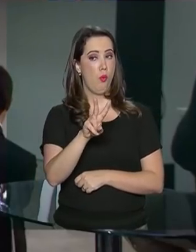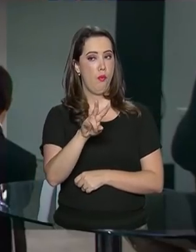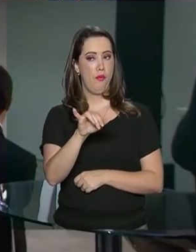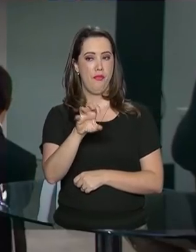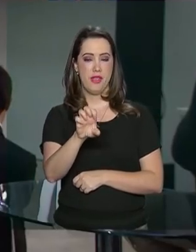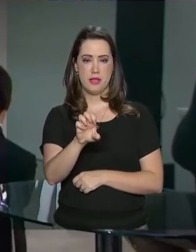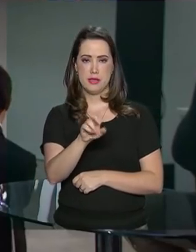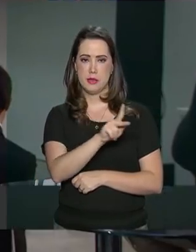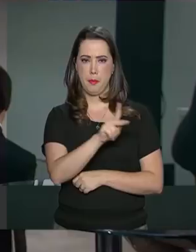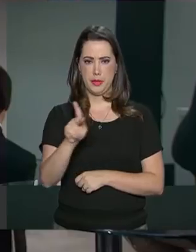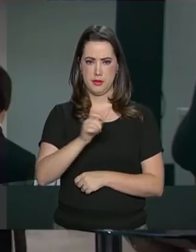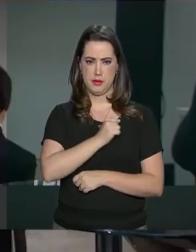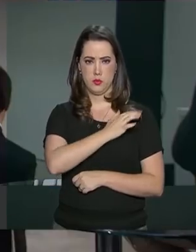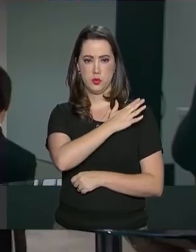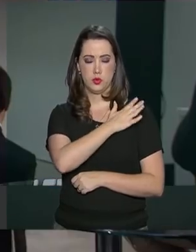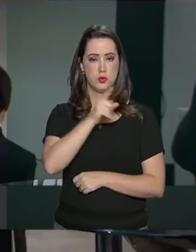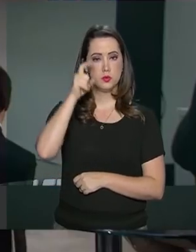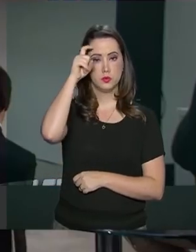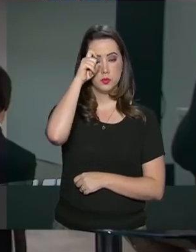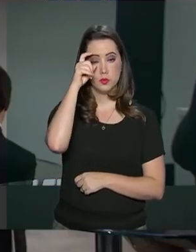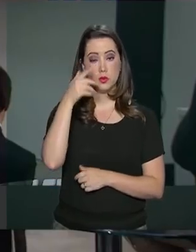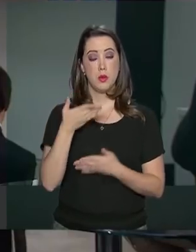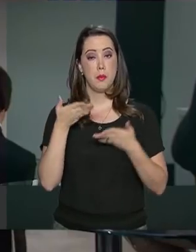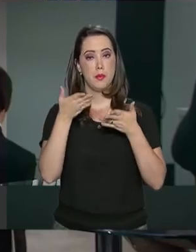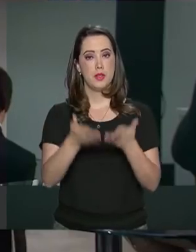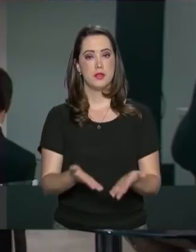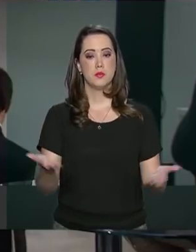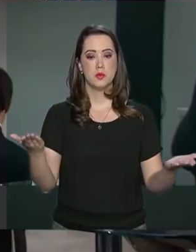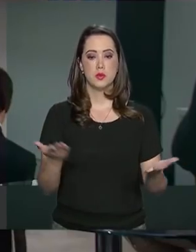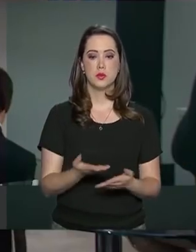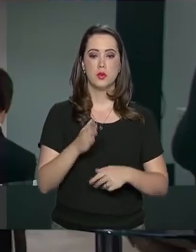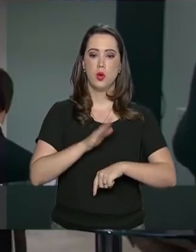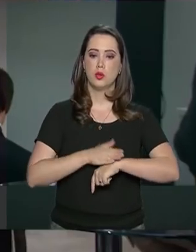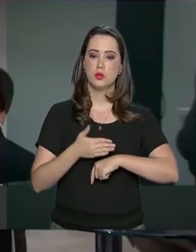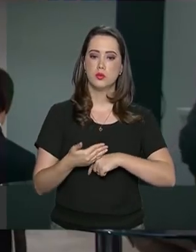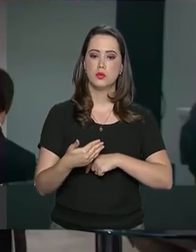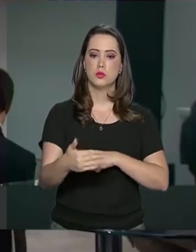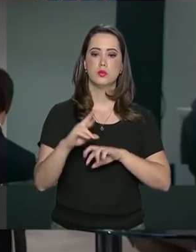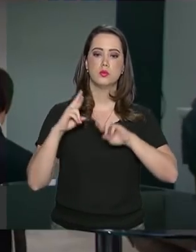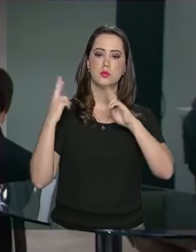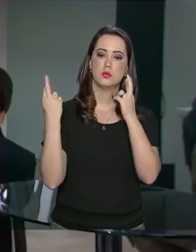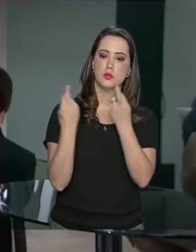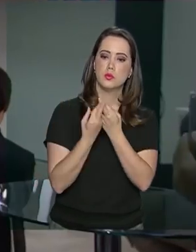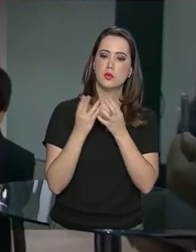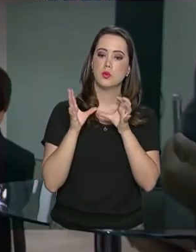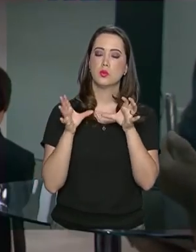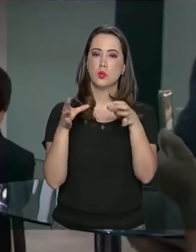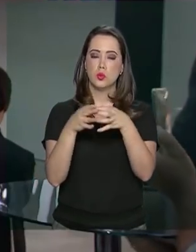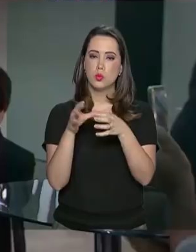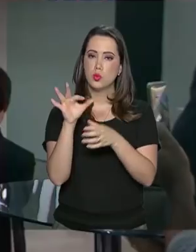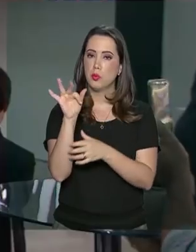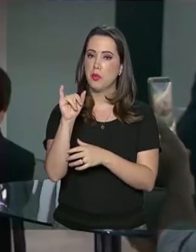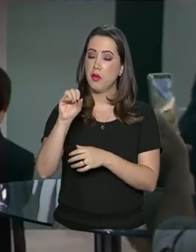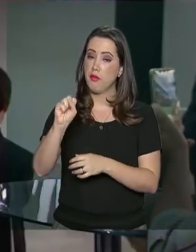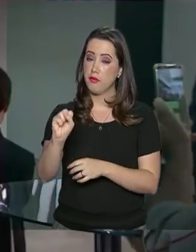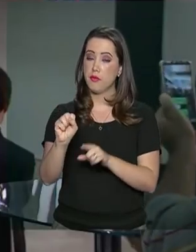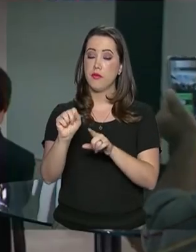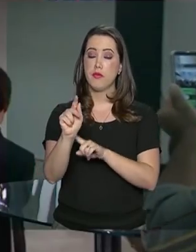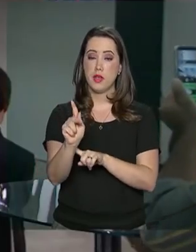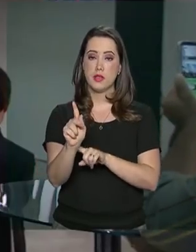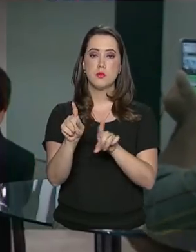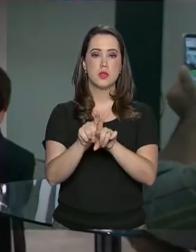República, general Hamilton Mourão, participa neste momento de uma reunião com a Fiesp, também com